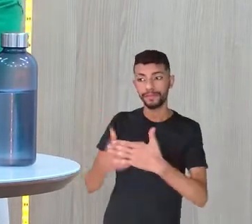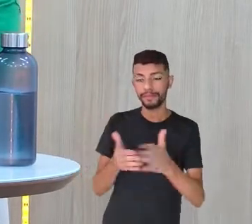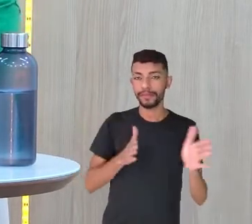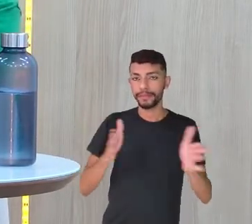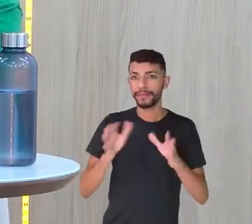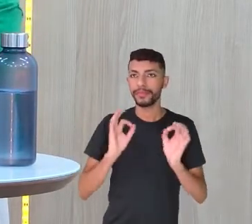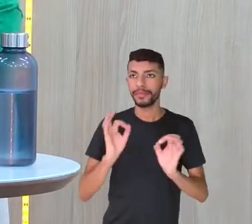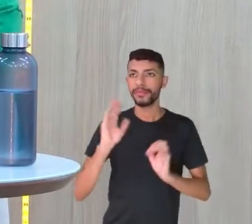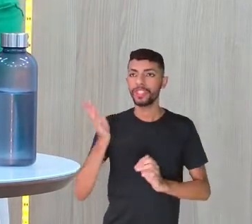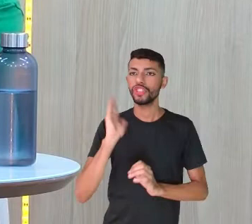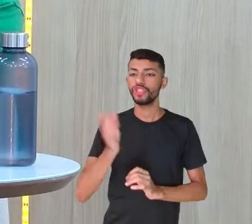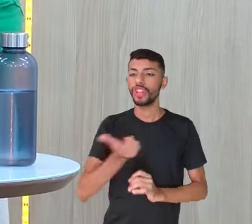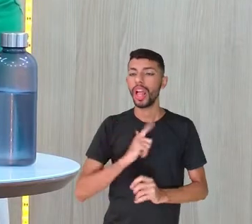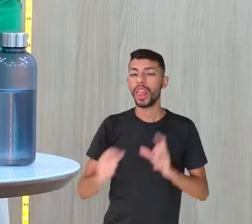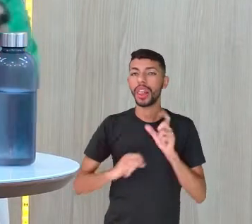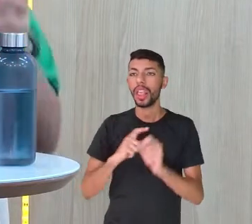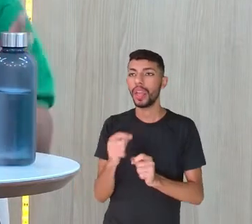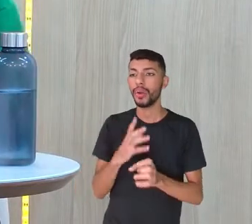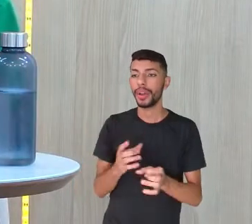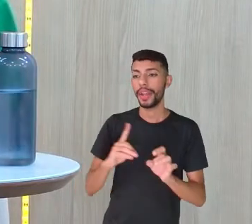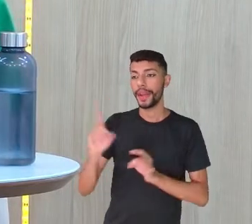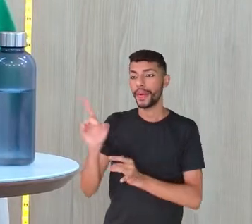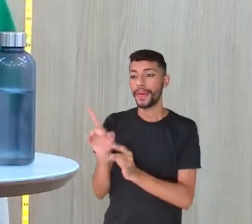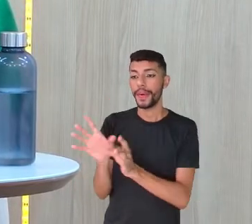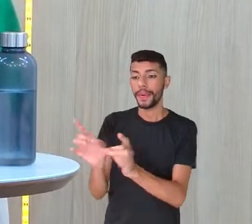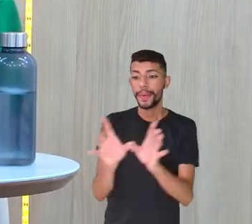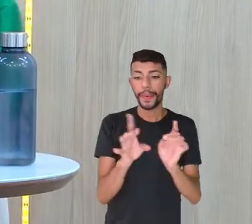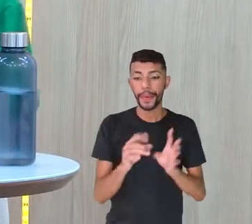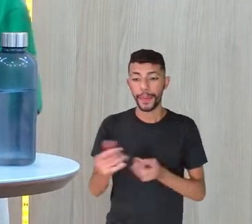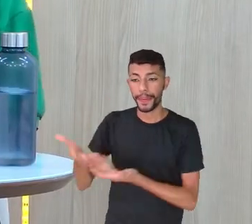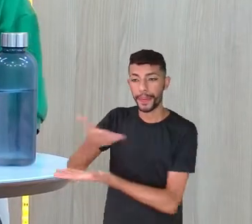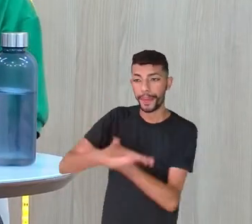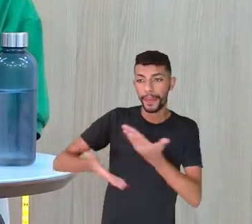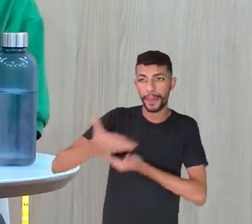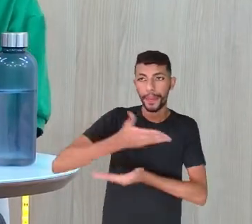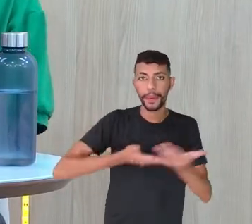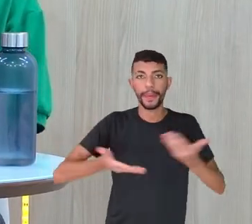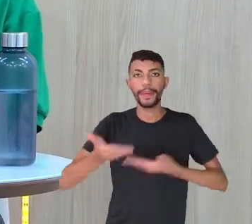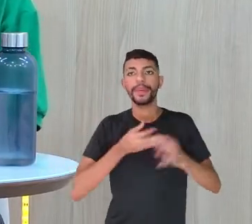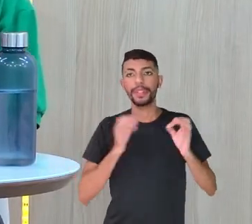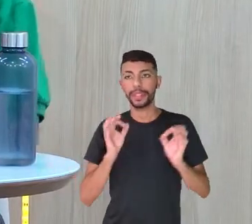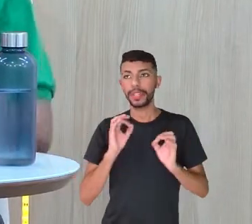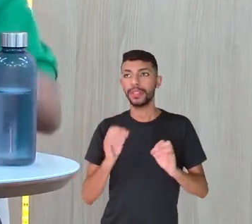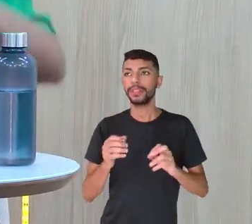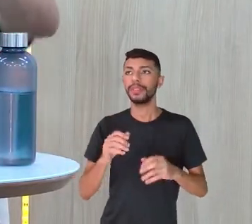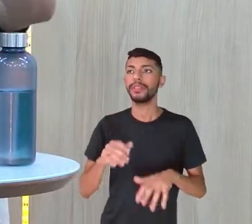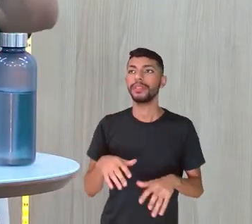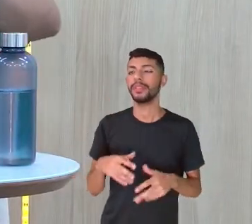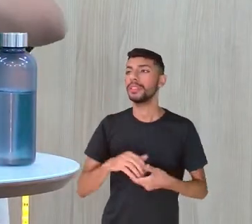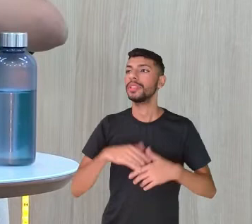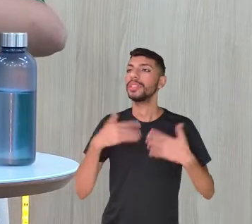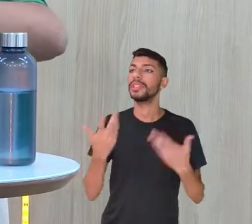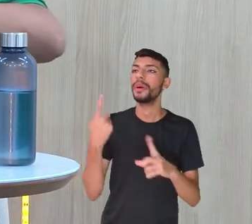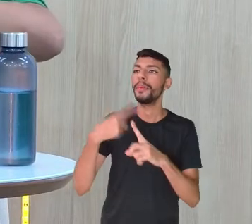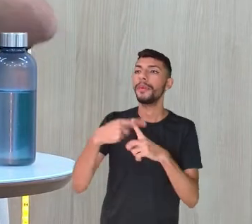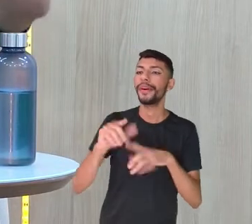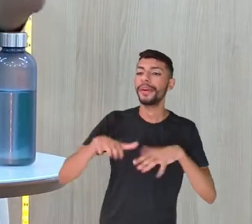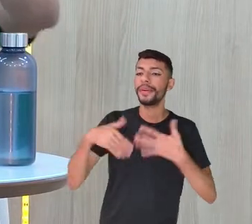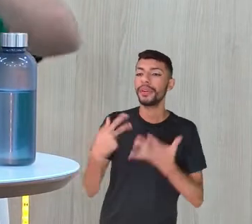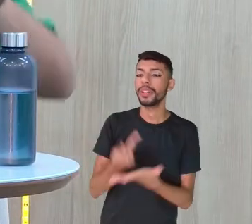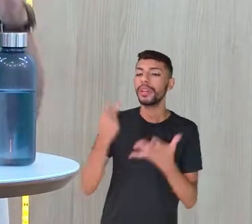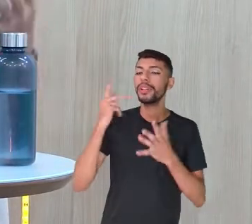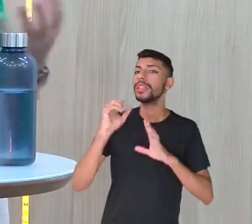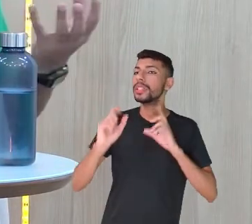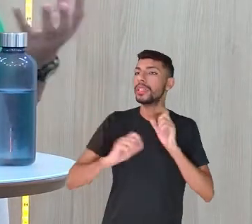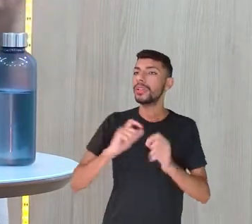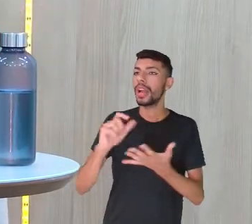tem a globalização, né? O mercado global ele já existia. Por quê? Porque quando acontecia algum conflito,